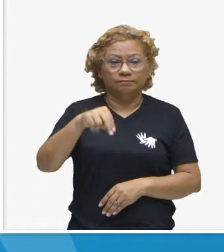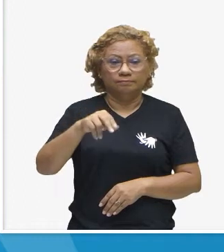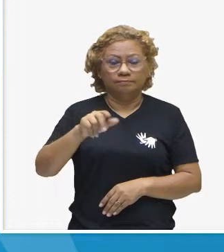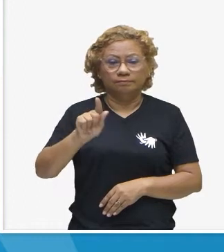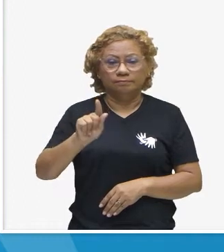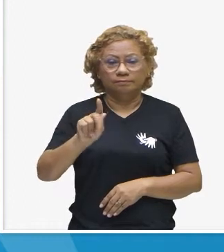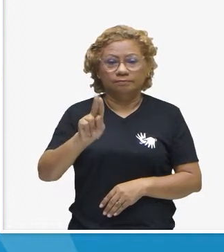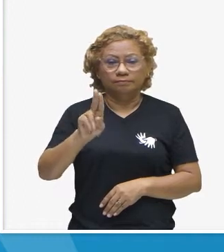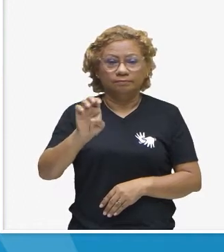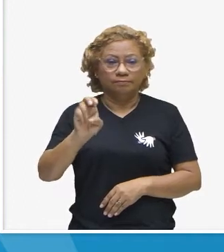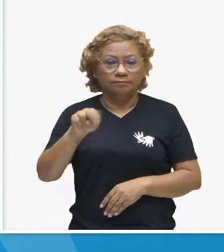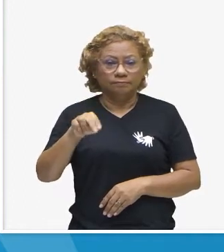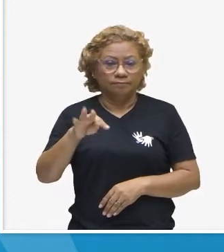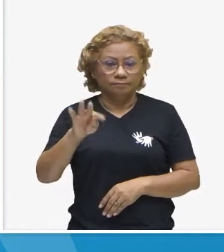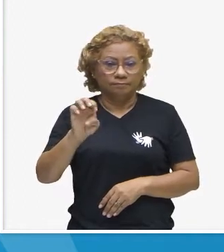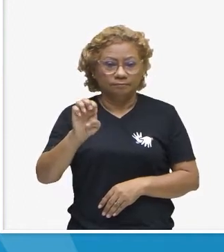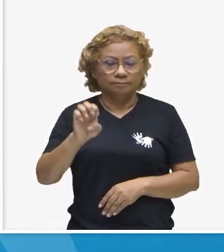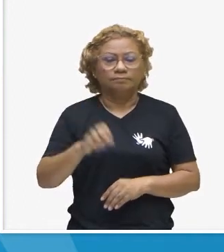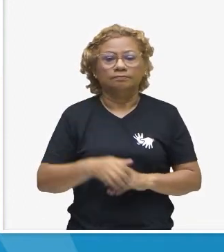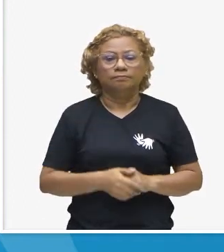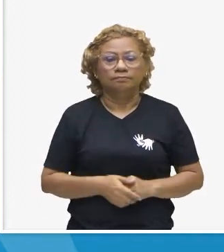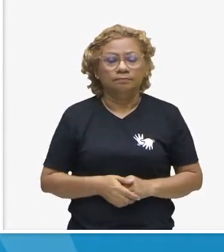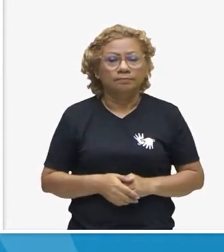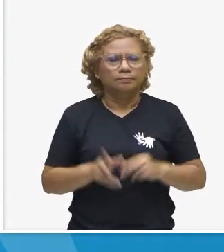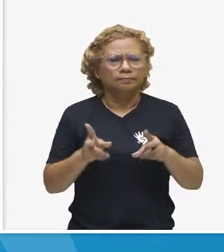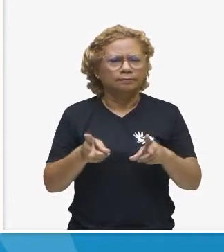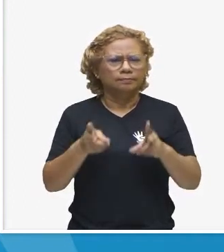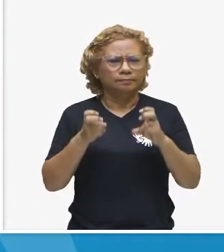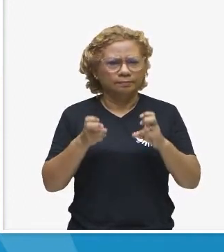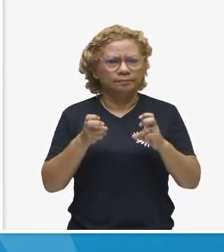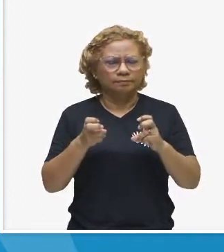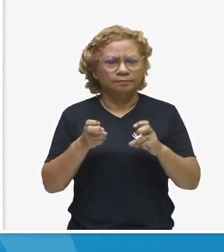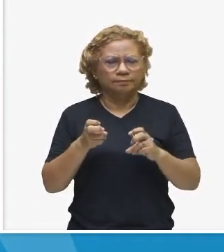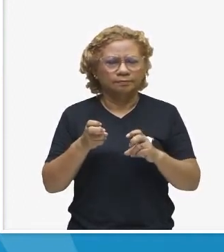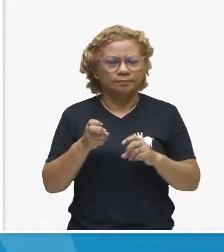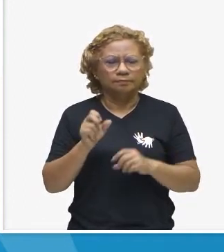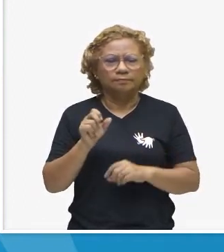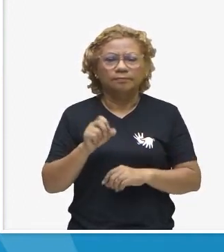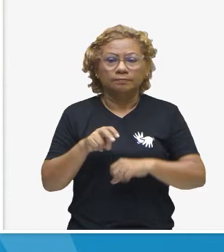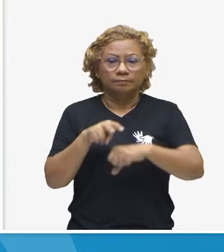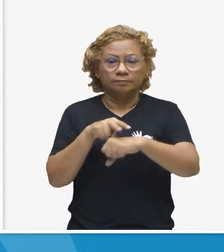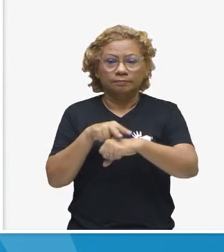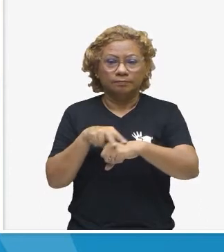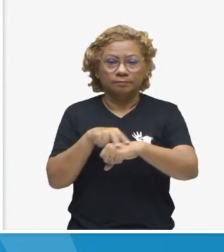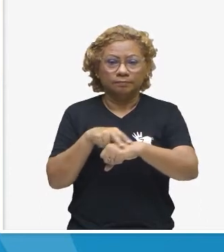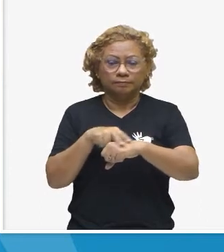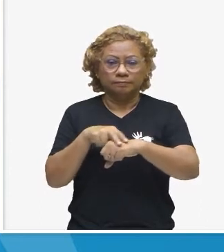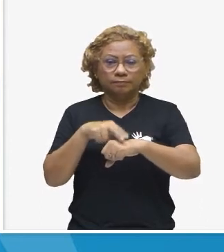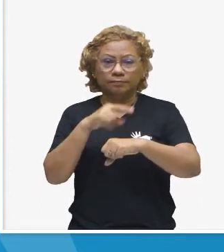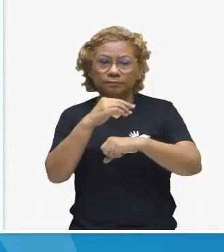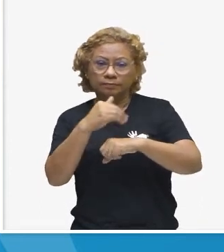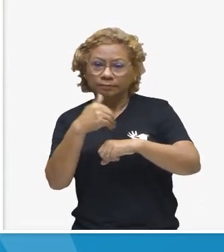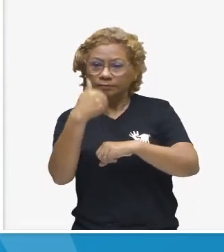Então, observe que o ângulo verde, ele está na parte de